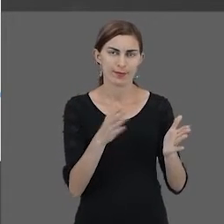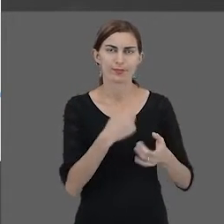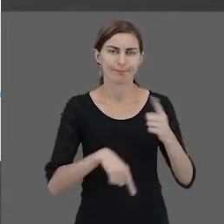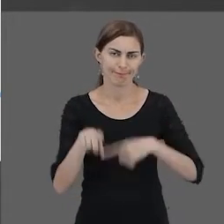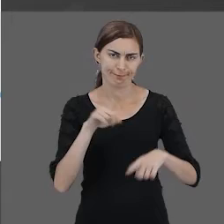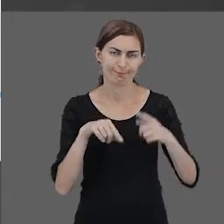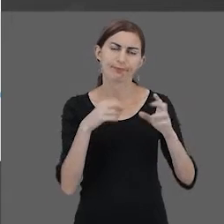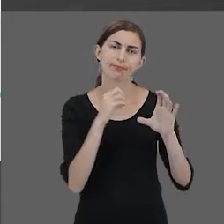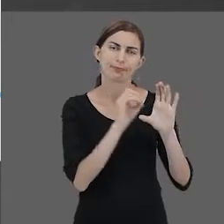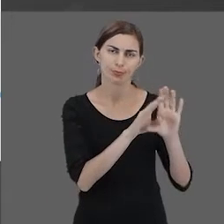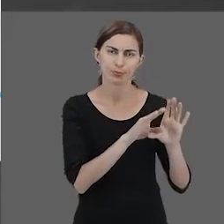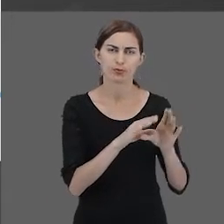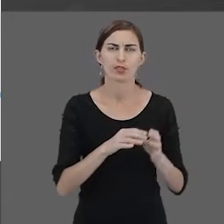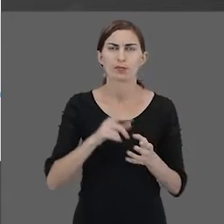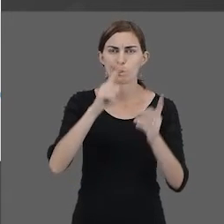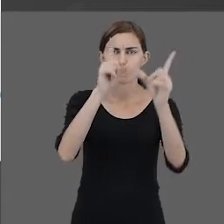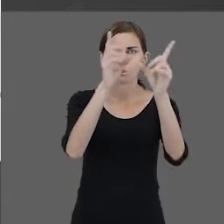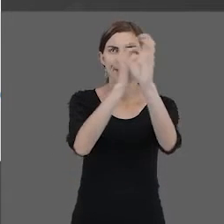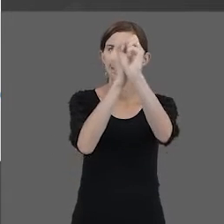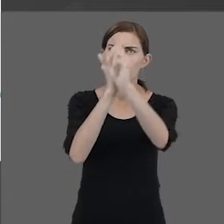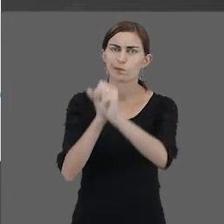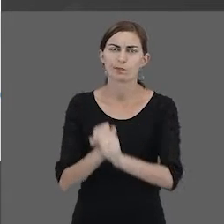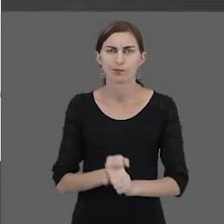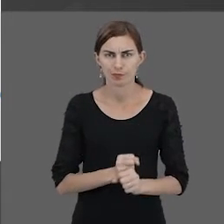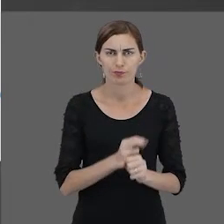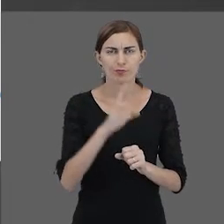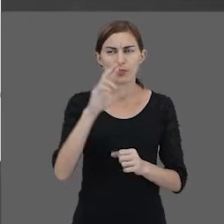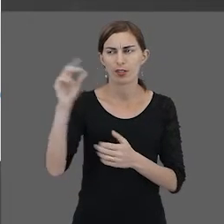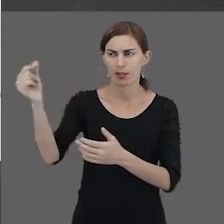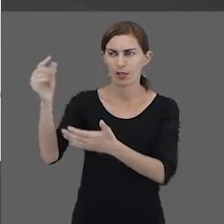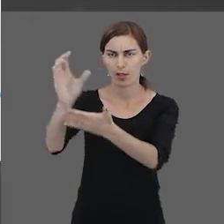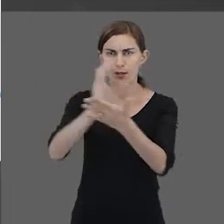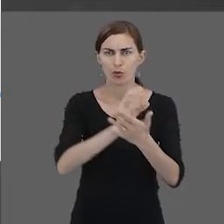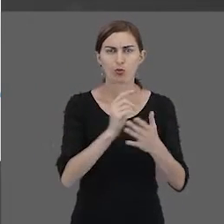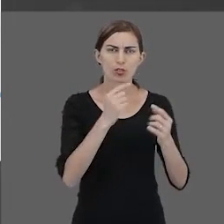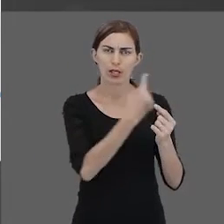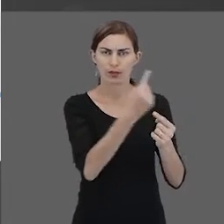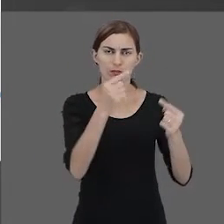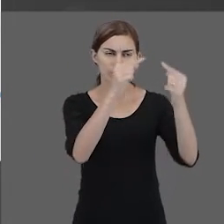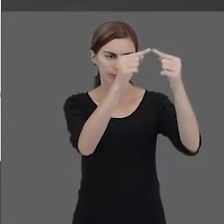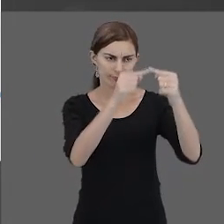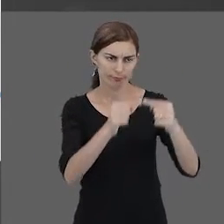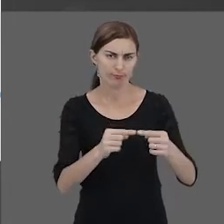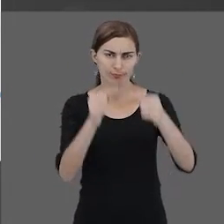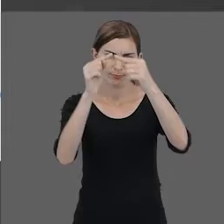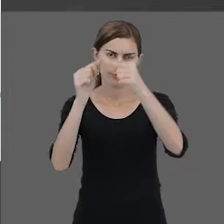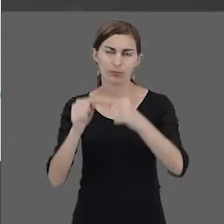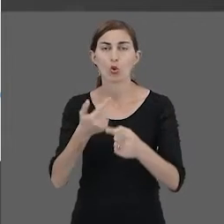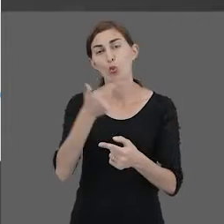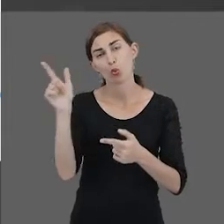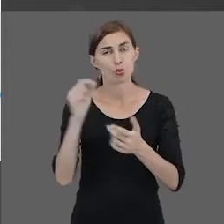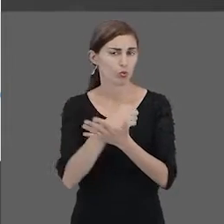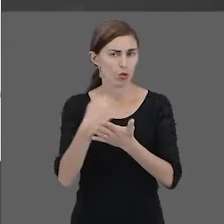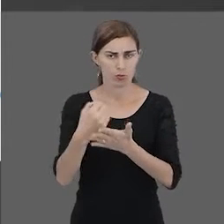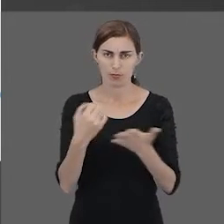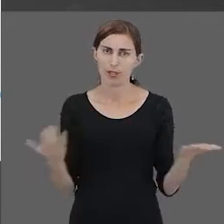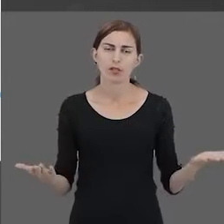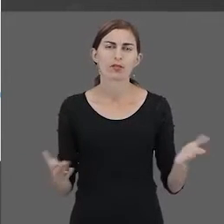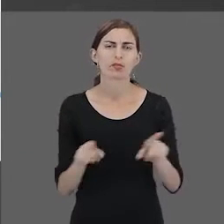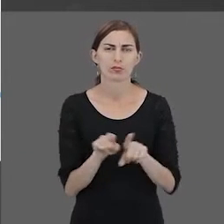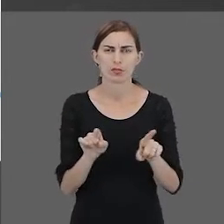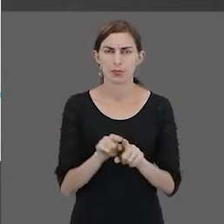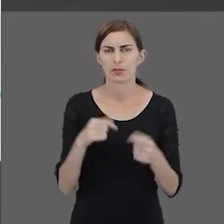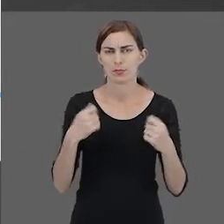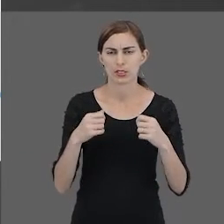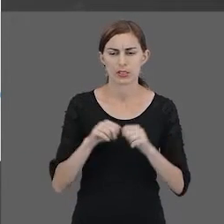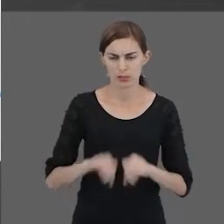administrativa. Balancete demonstrativo dos recursos e de sua aplicação. E outros documentos pertinentes à execução de cada tipo